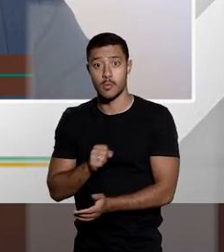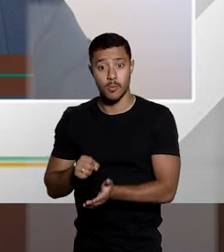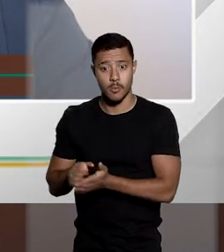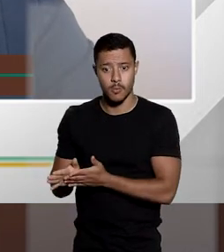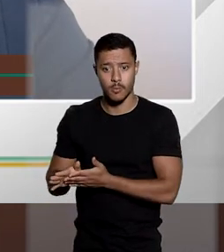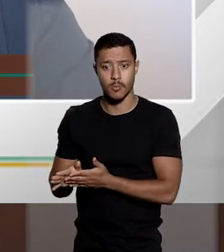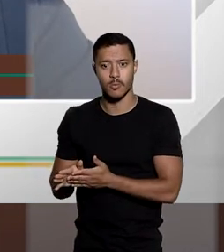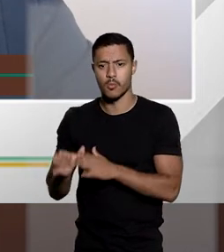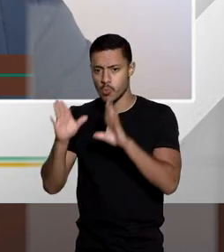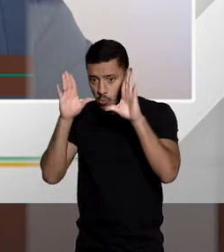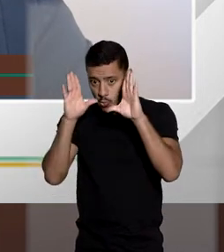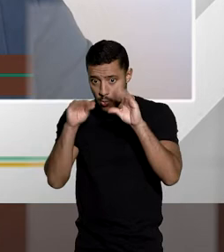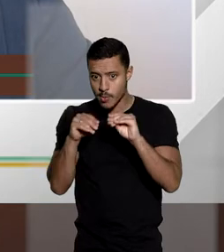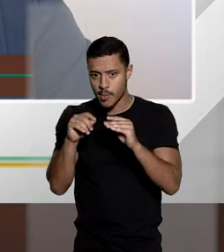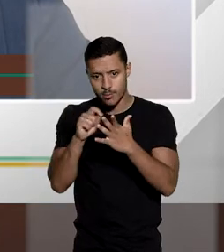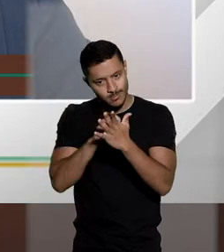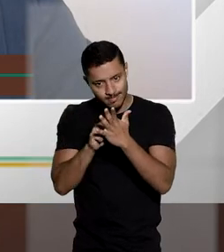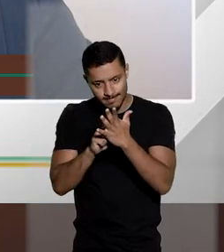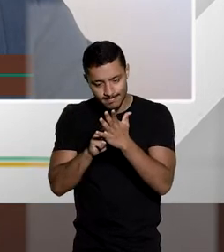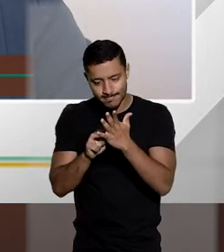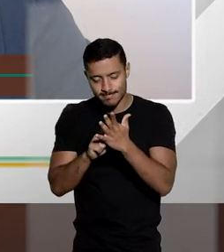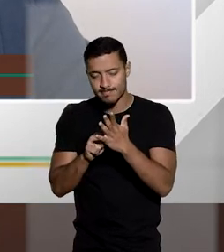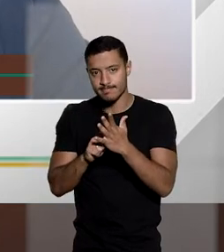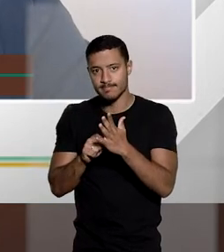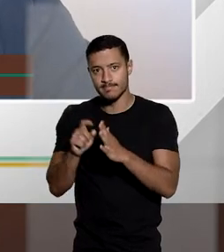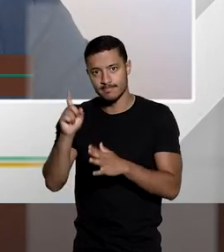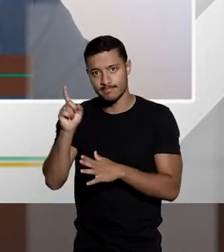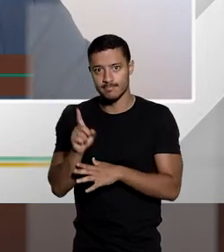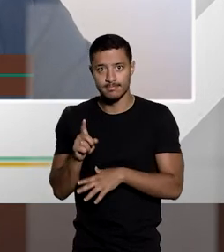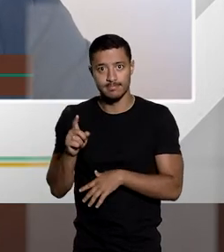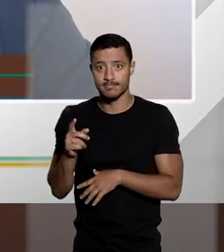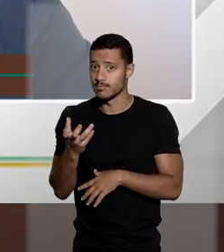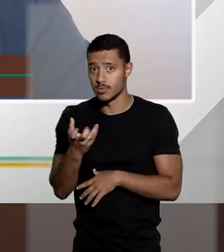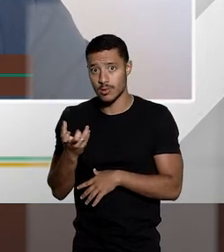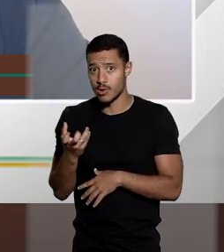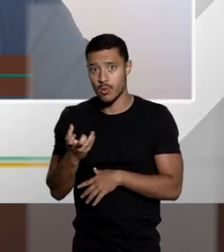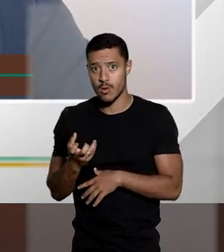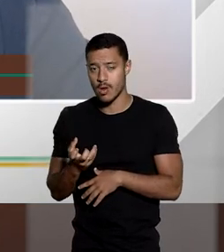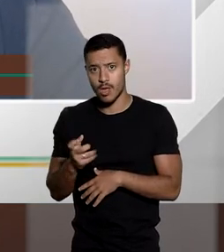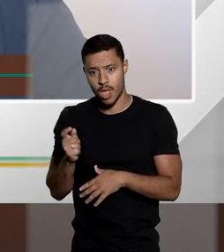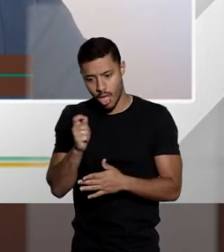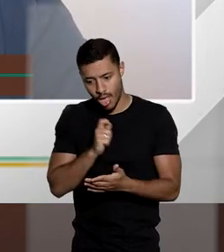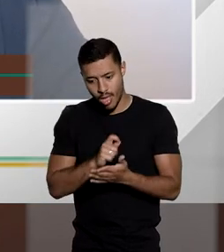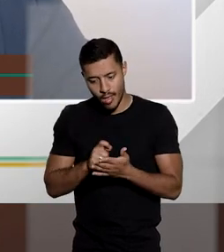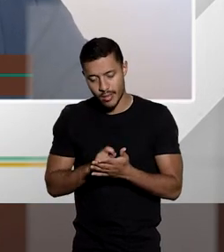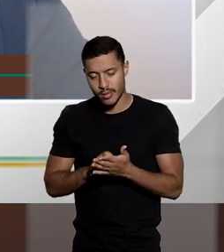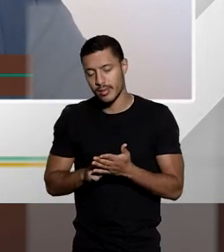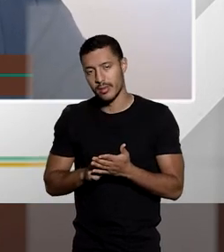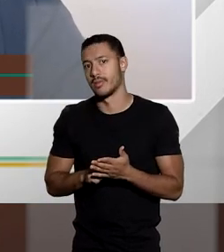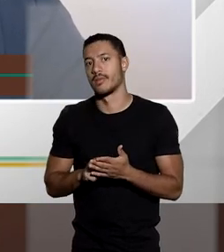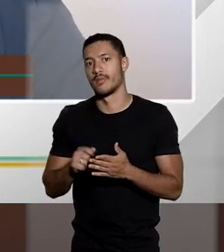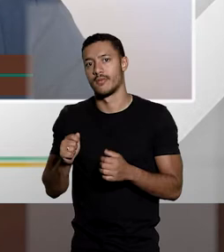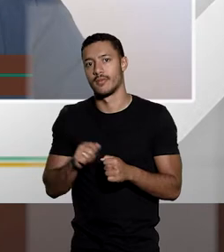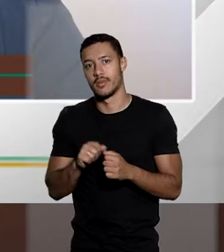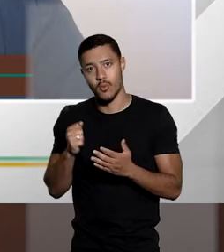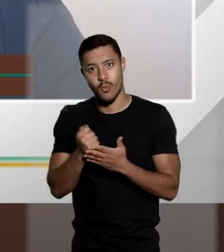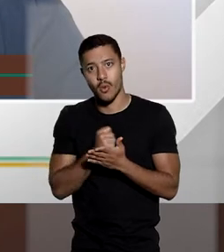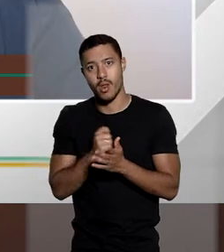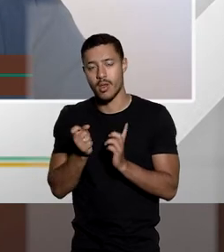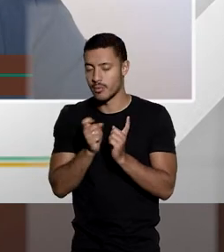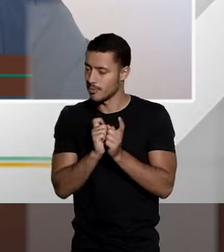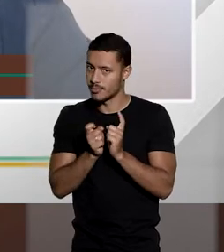Como se diz, um apagão de canetas de autoridades públicas que não querem assinar e firmar o contrato